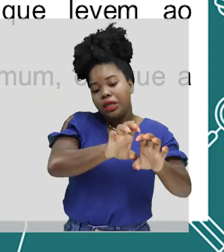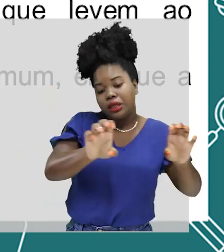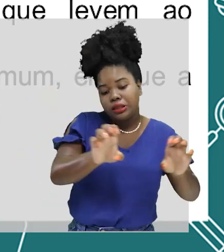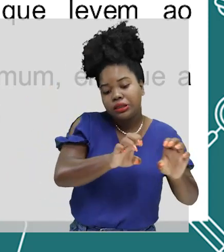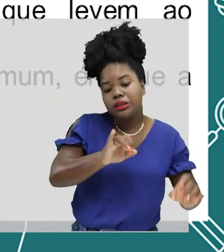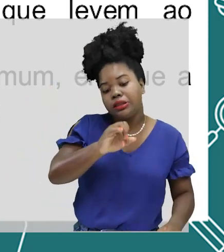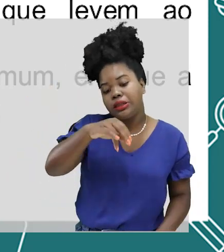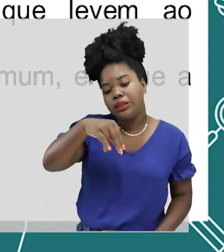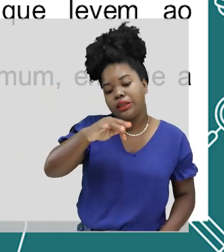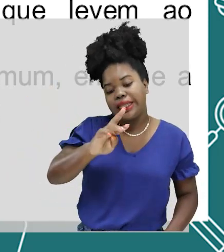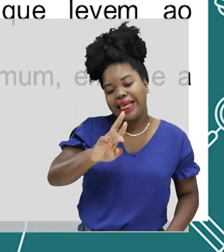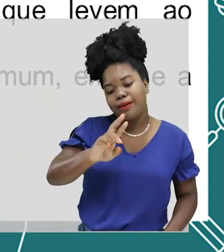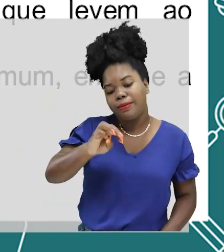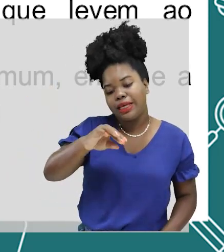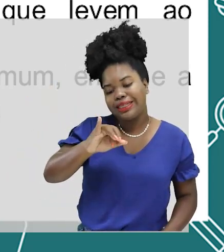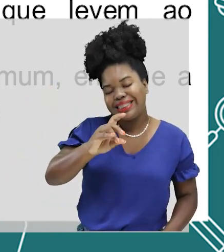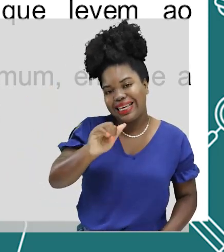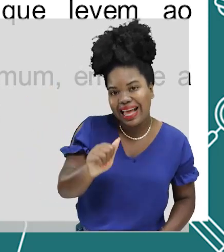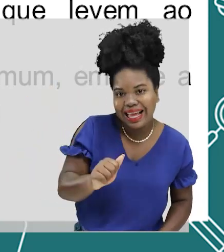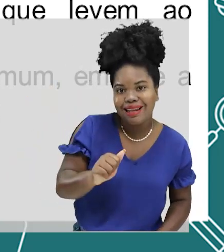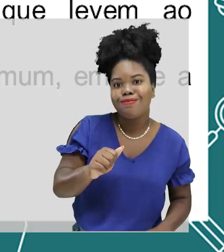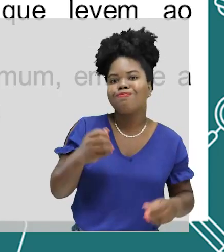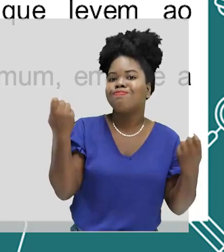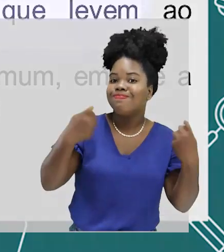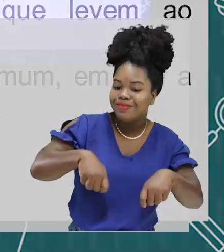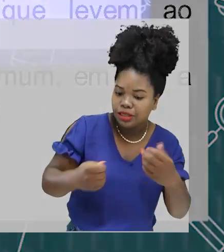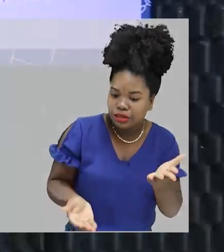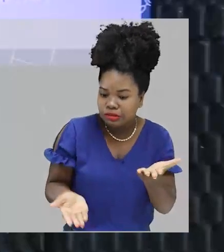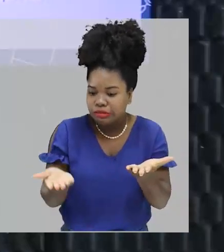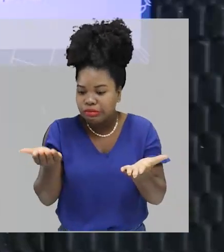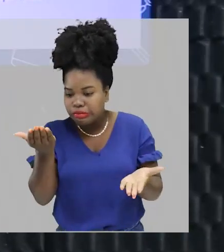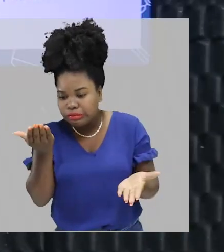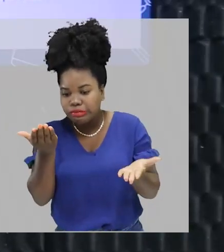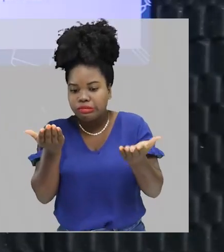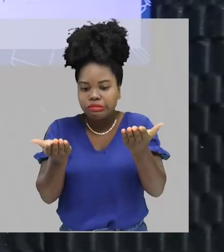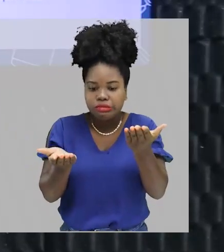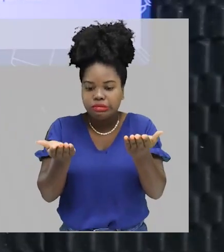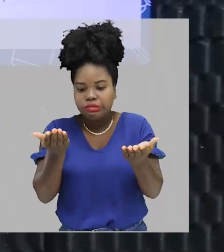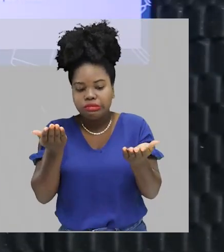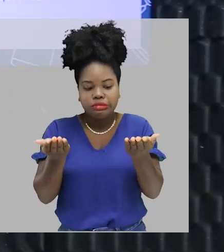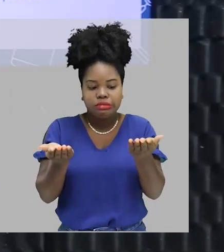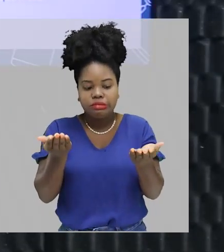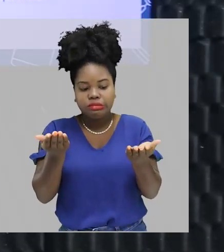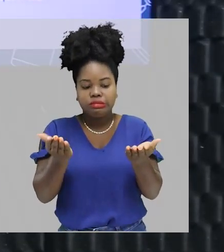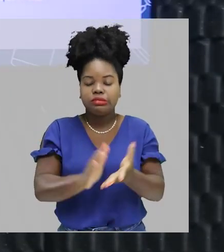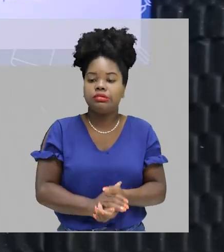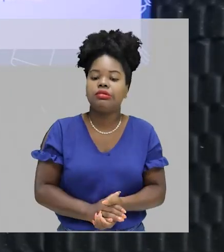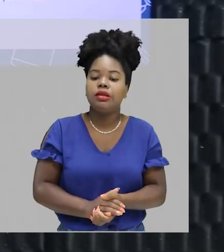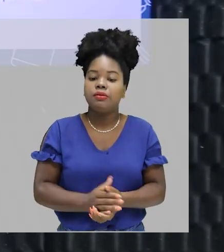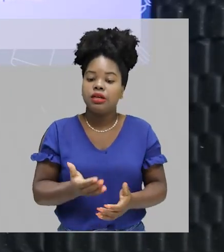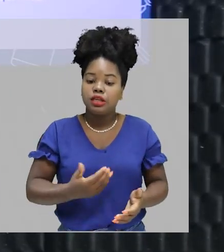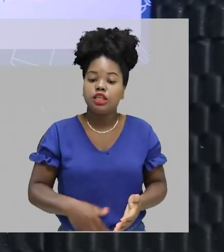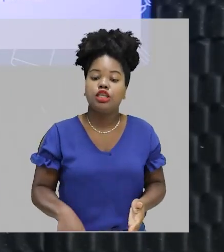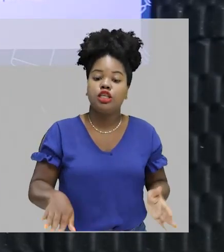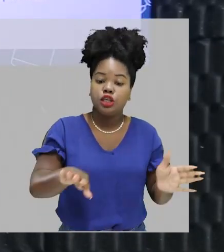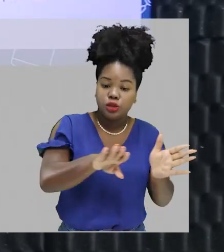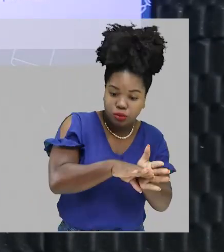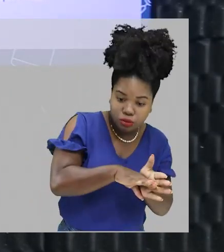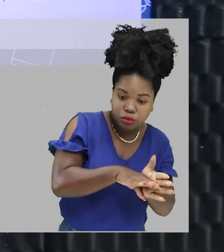intermediárias, elas precisam estar balanceadas, certo? Para que, ao final, a gente possa